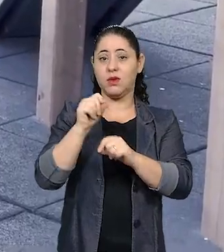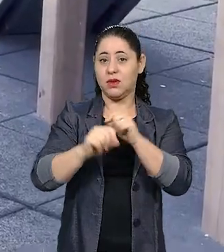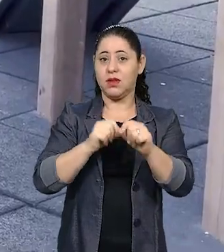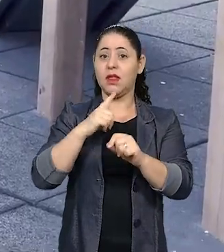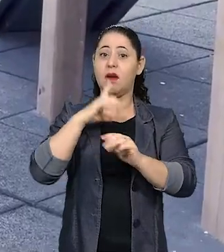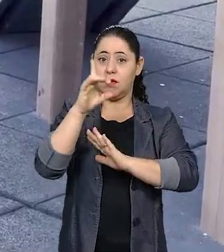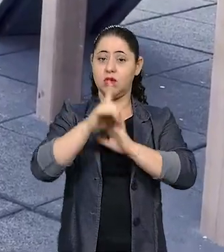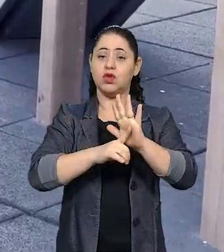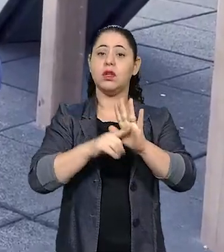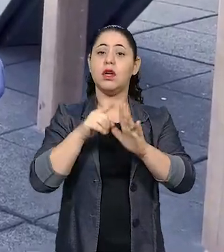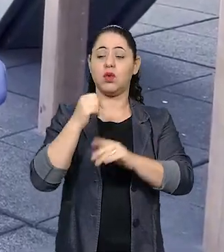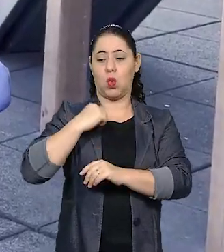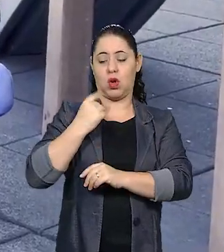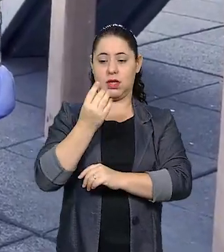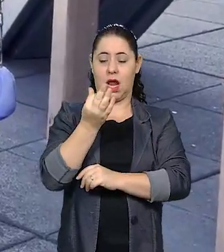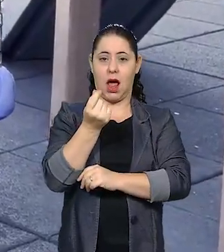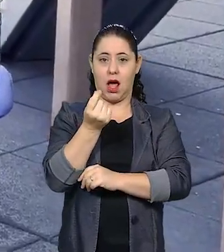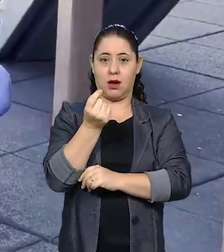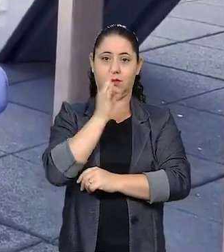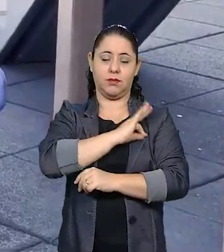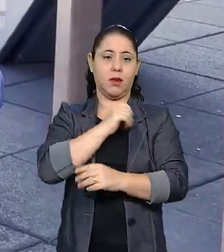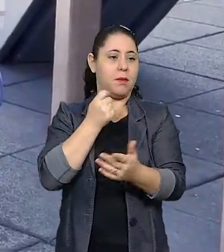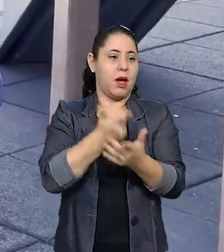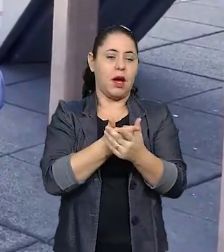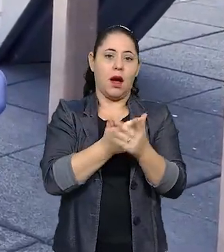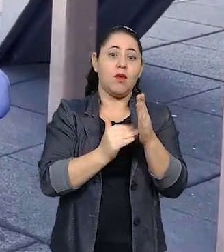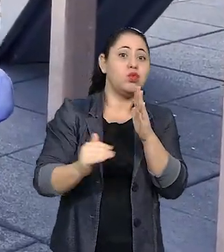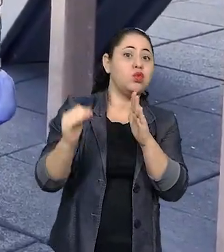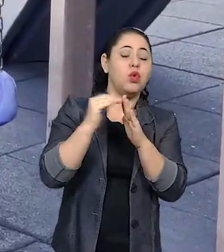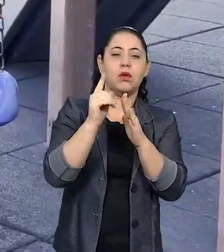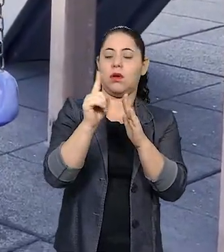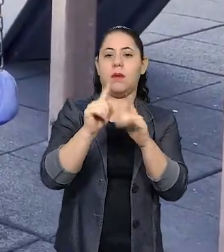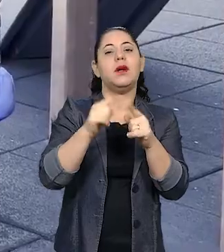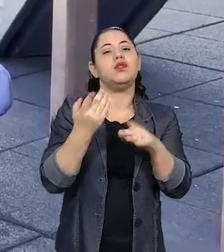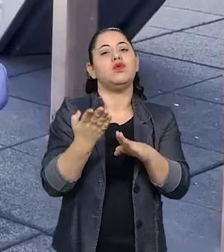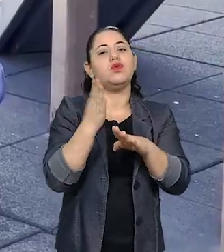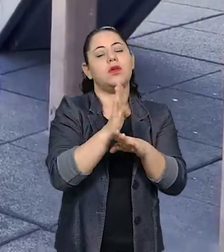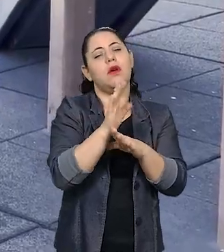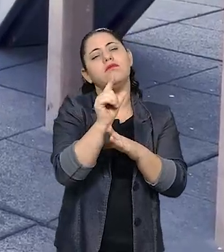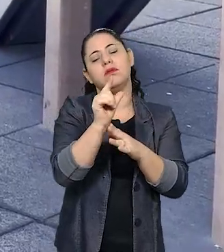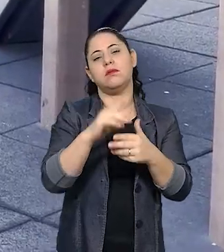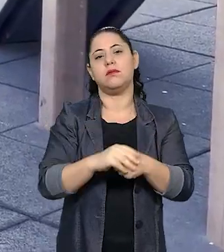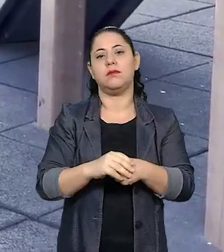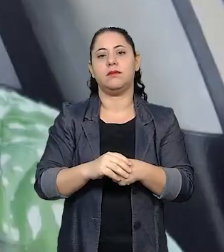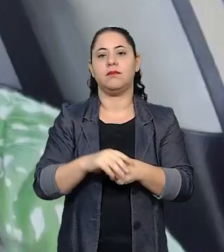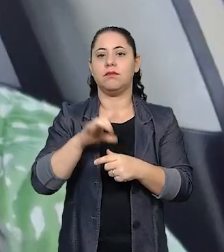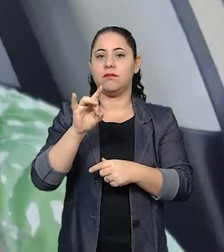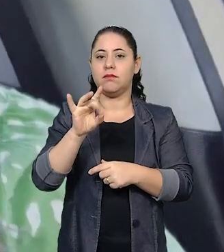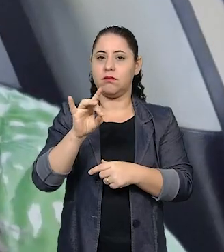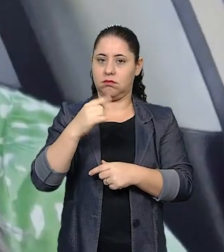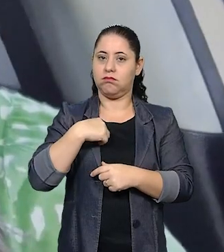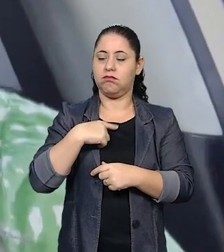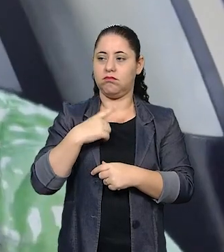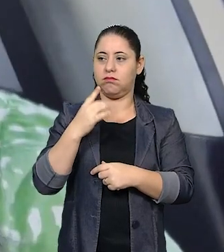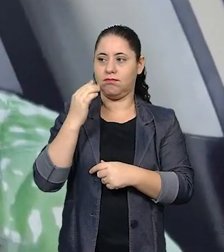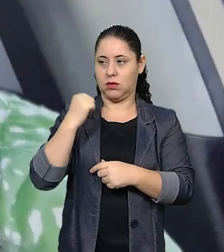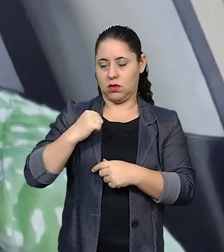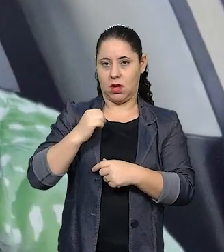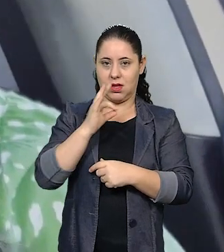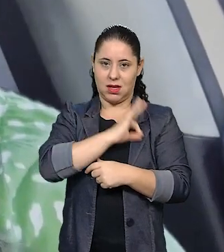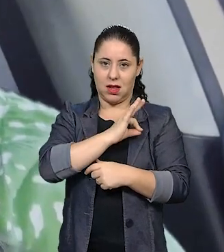pagar por uma creche particular para a filha, na época com 2 anos e meio. O lado bom da história é que teve direito ao auxílio